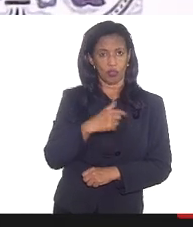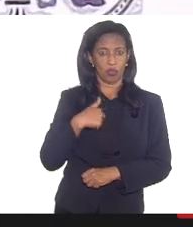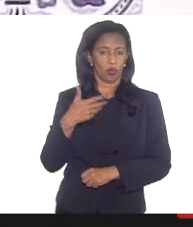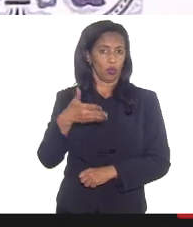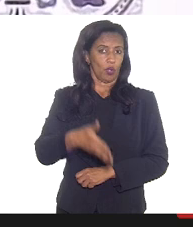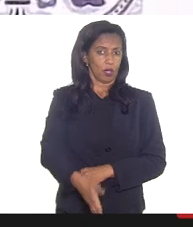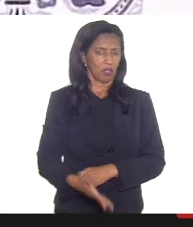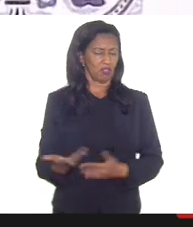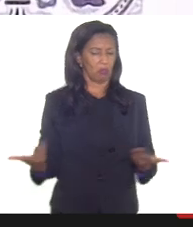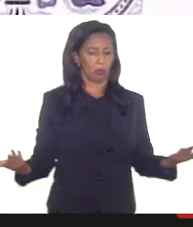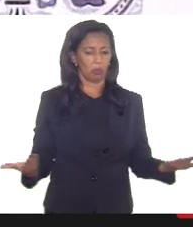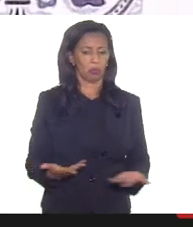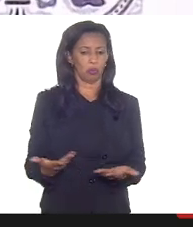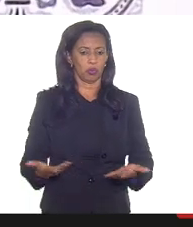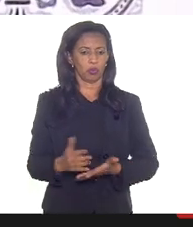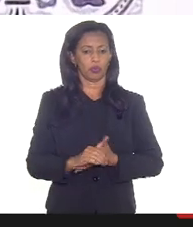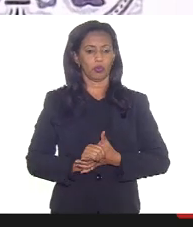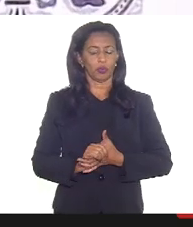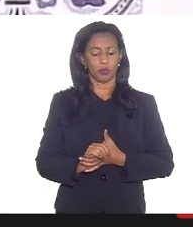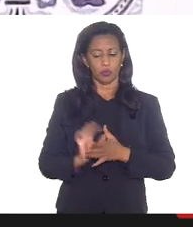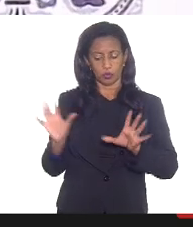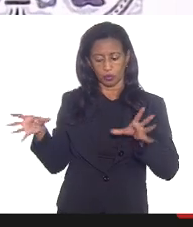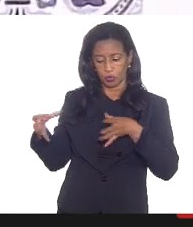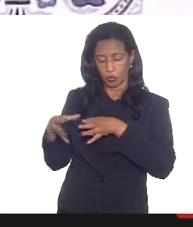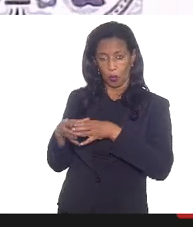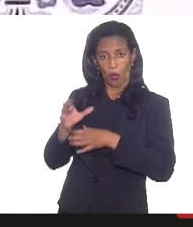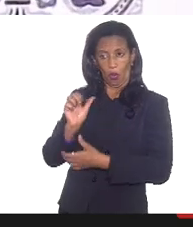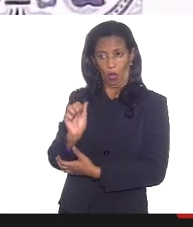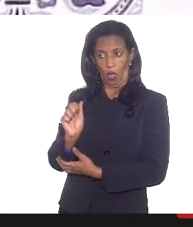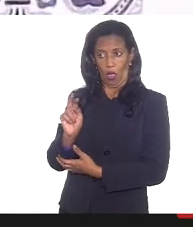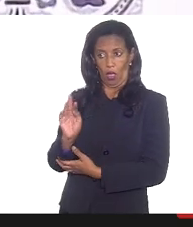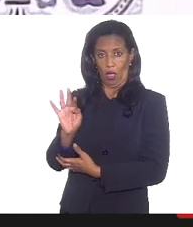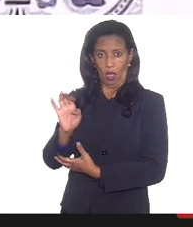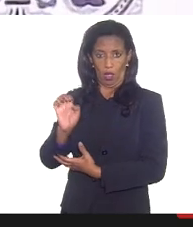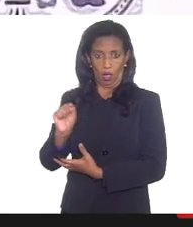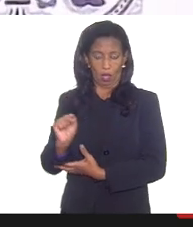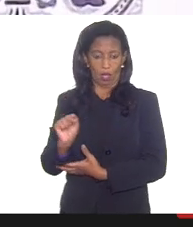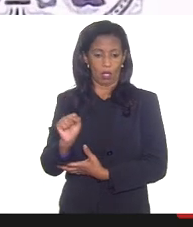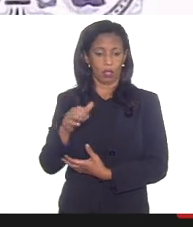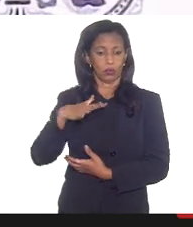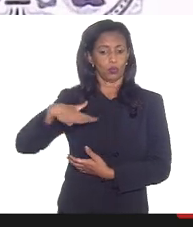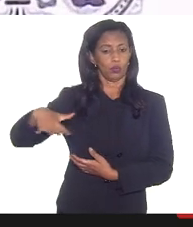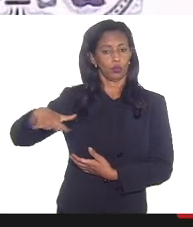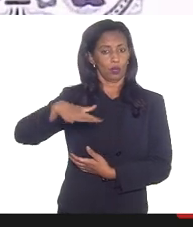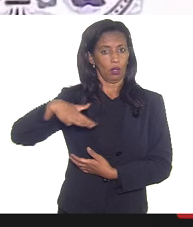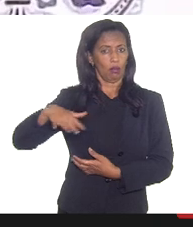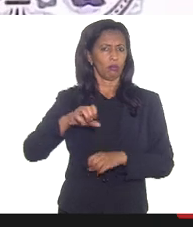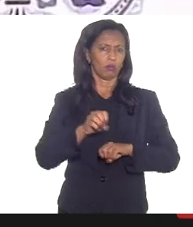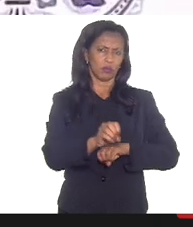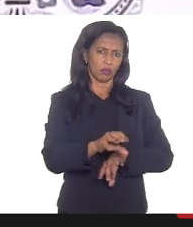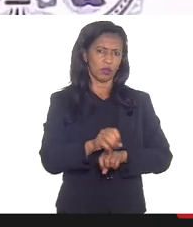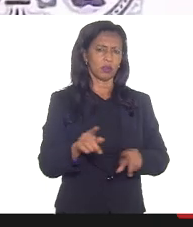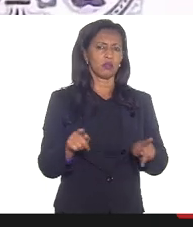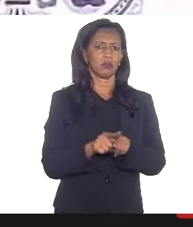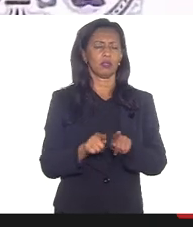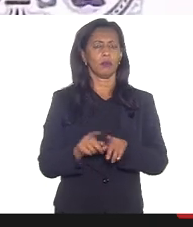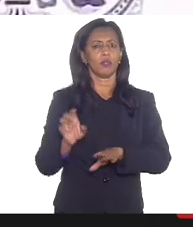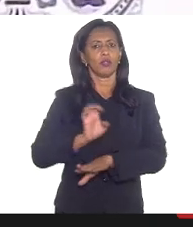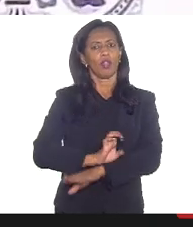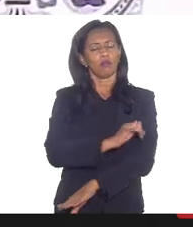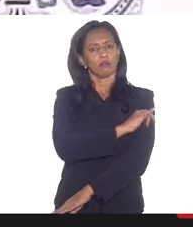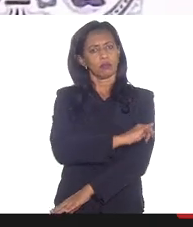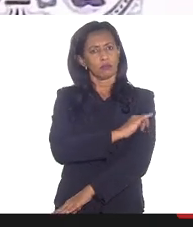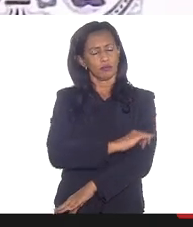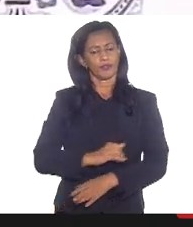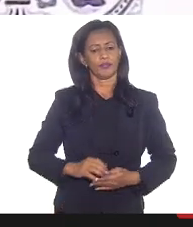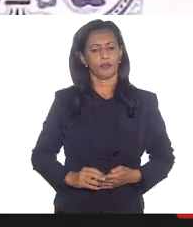como representante da área de arte e do campo da educação também, nessa área no estado do Rio de Janeiro,